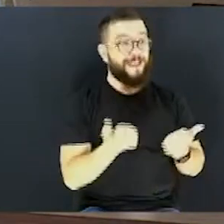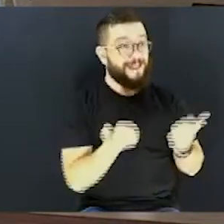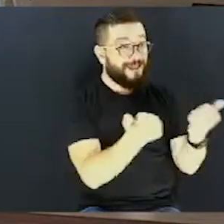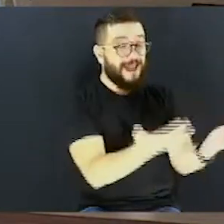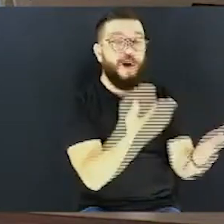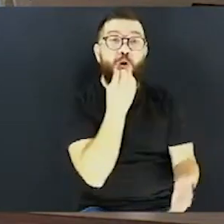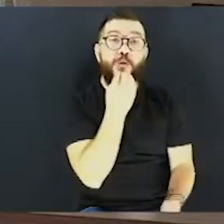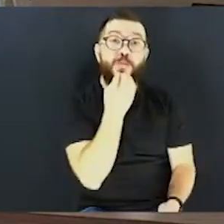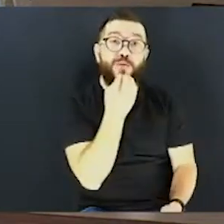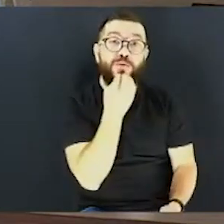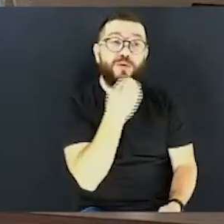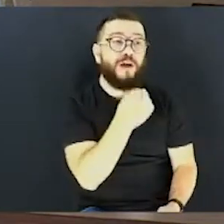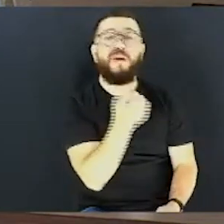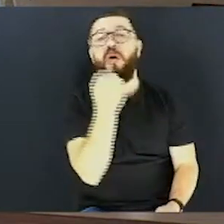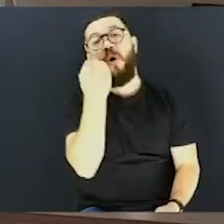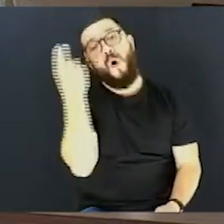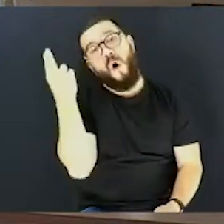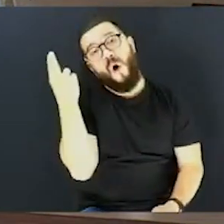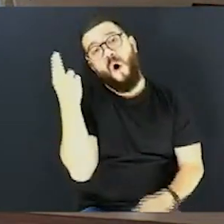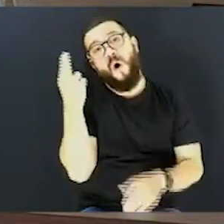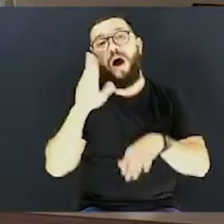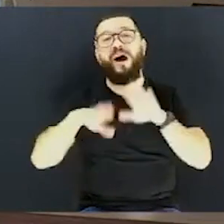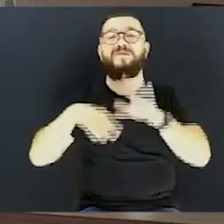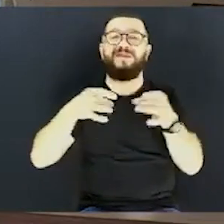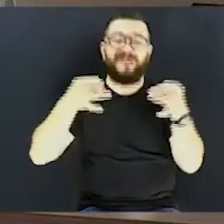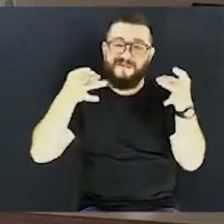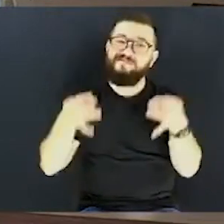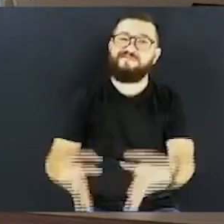pelo ralo e fazer com que essa criança não tenha